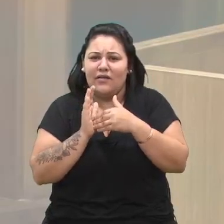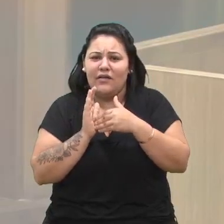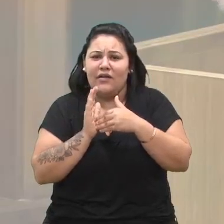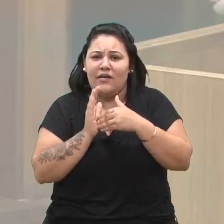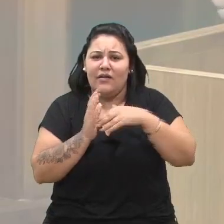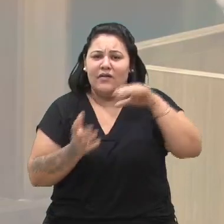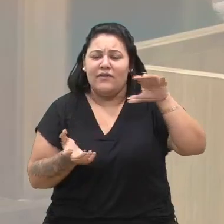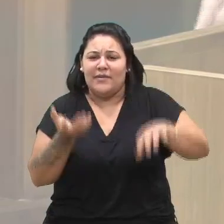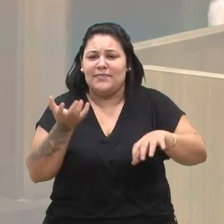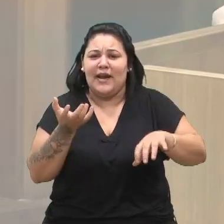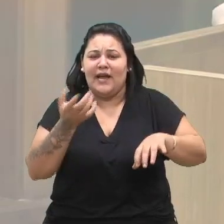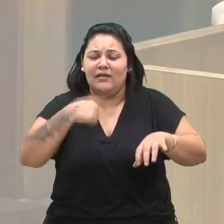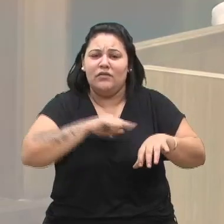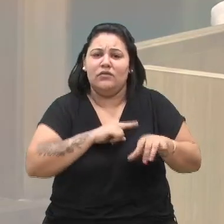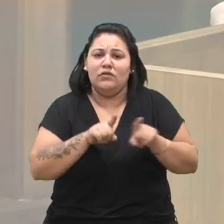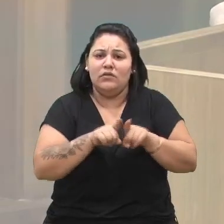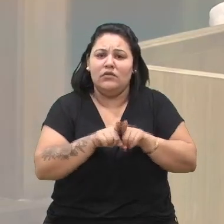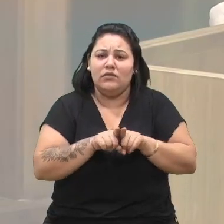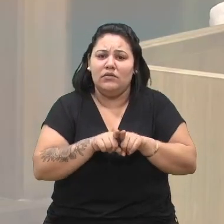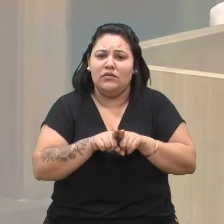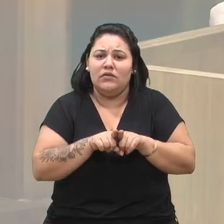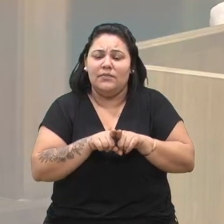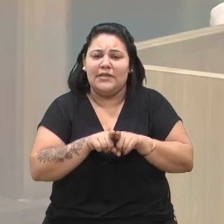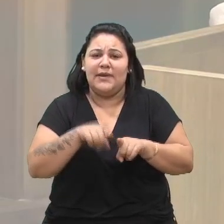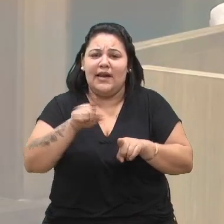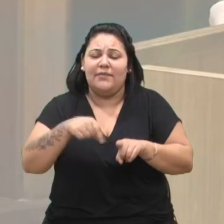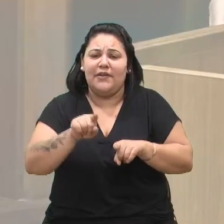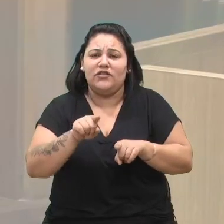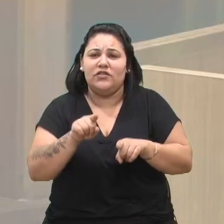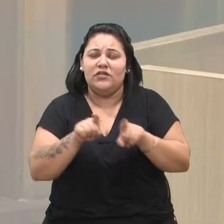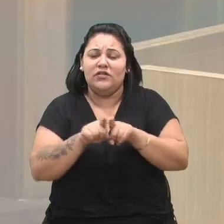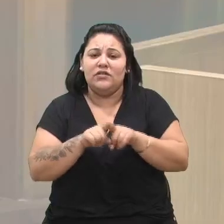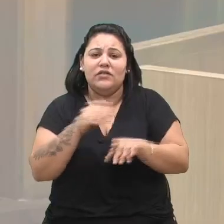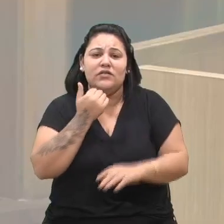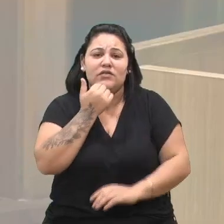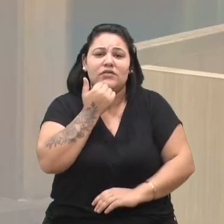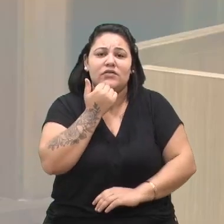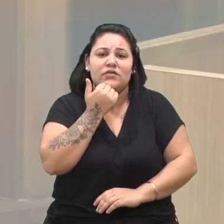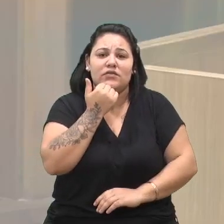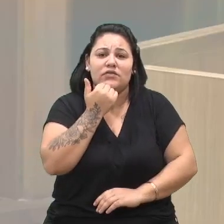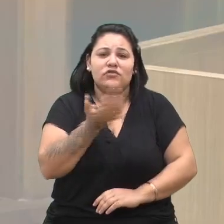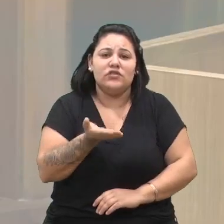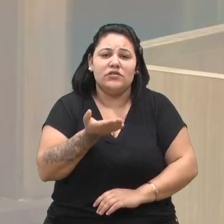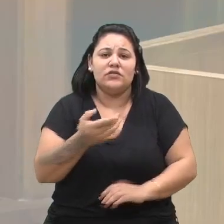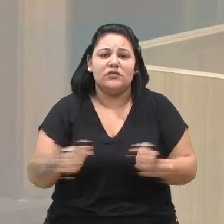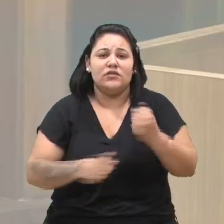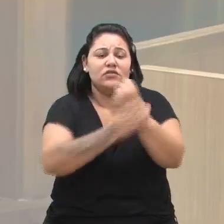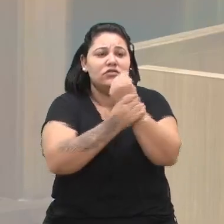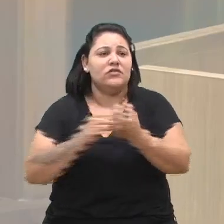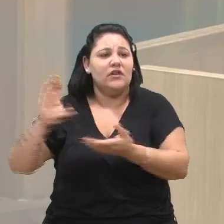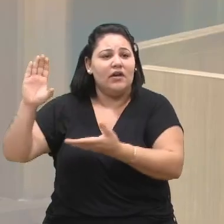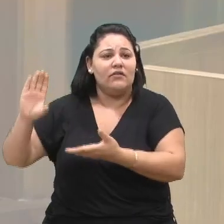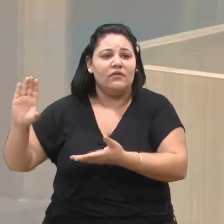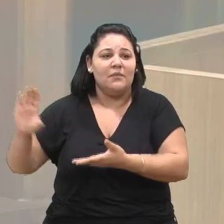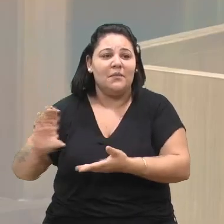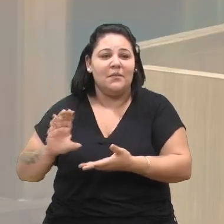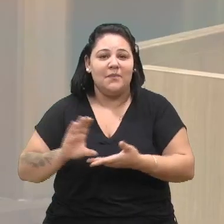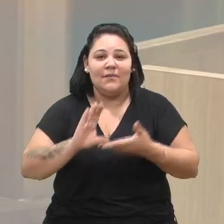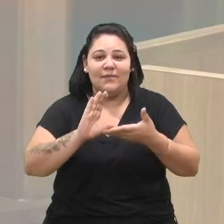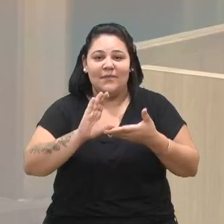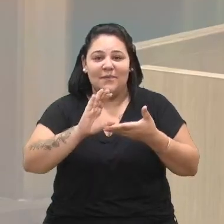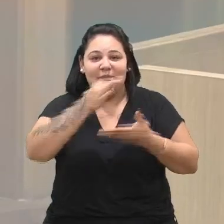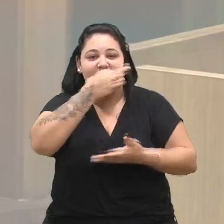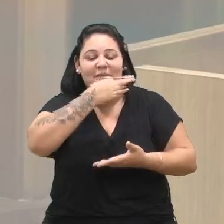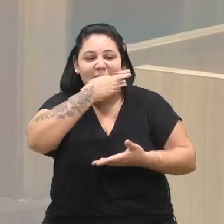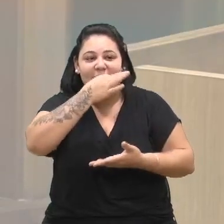Jaime está pedindo, essa nossa viagem só vai ser custo. Não adianta a gente ir lá buscar garantir recursos para Caxias, mas